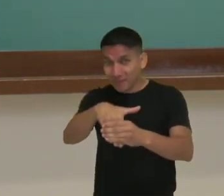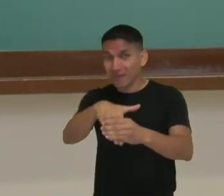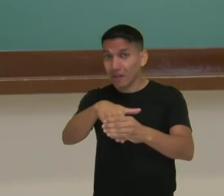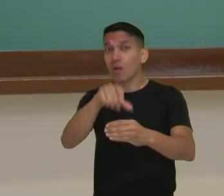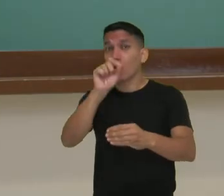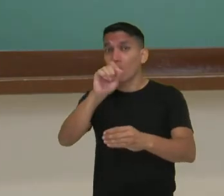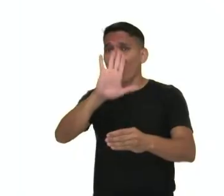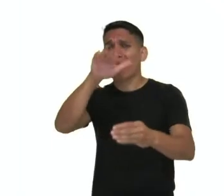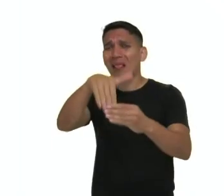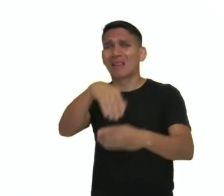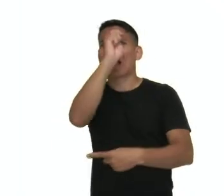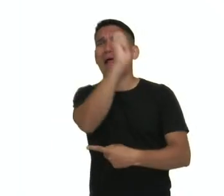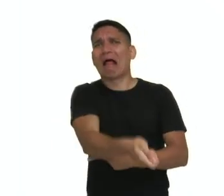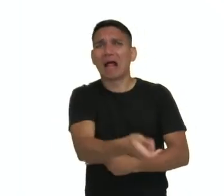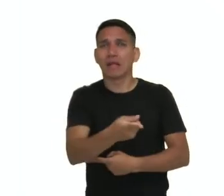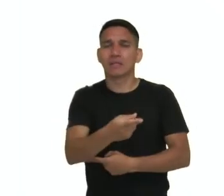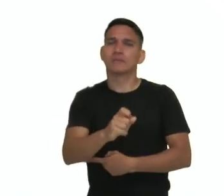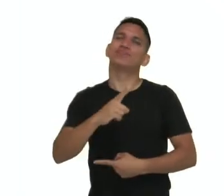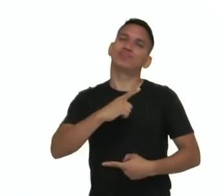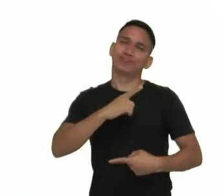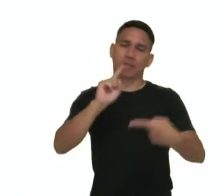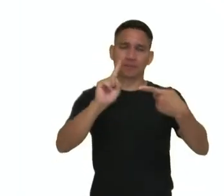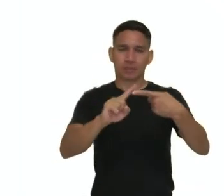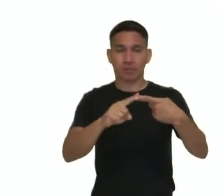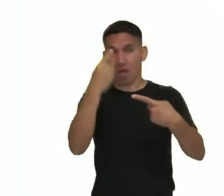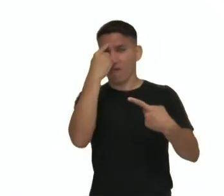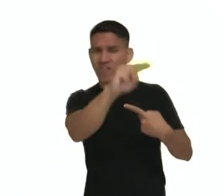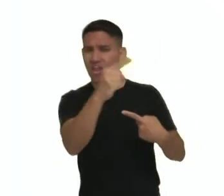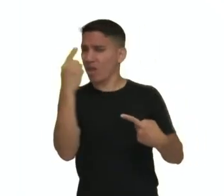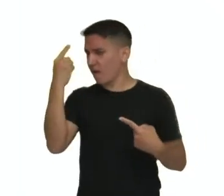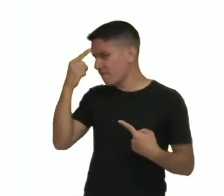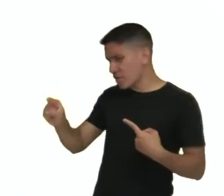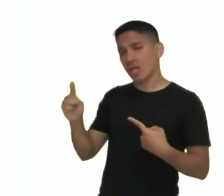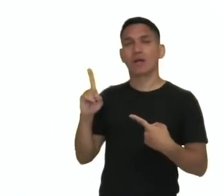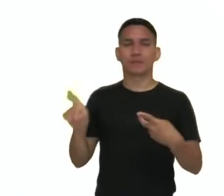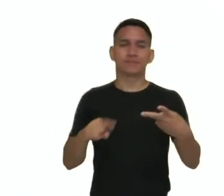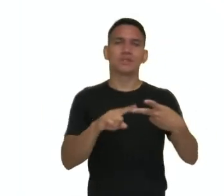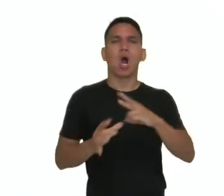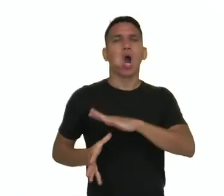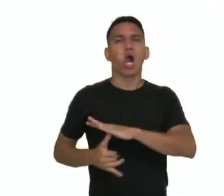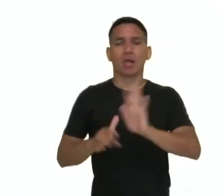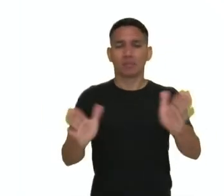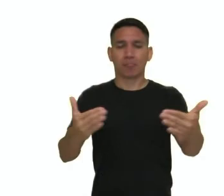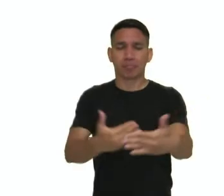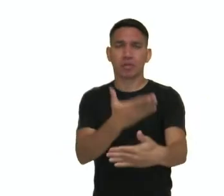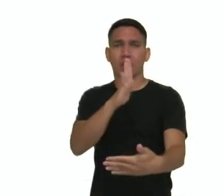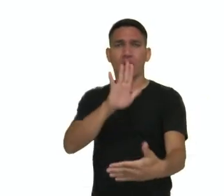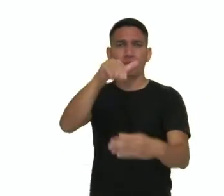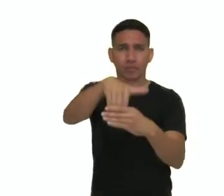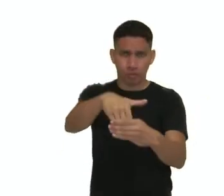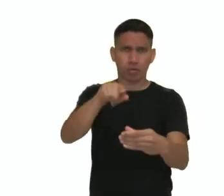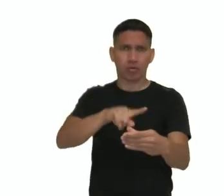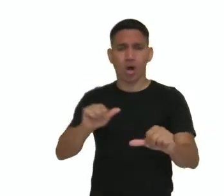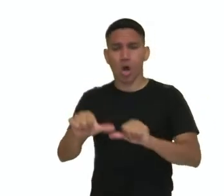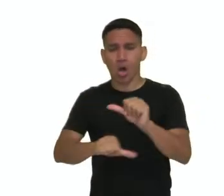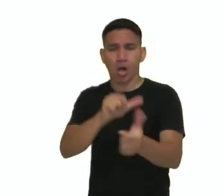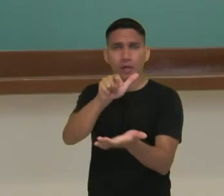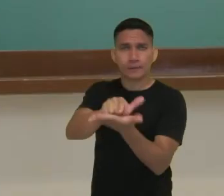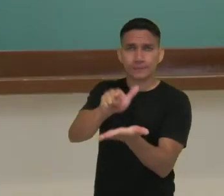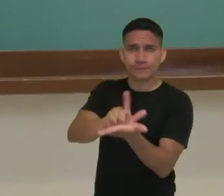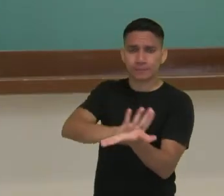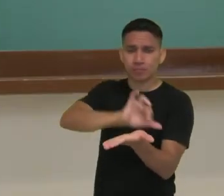cacete? Bom, violência entre adversários políticos, roubo de urnas para fraudar os resultados, e a gente não